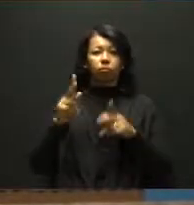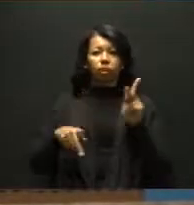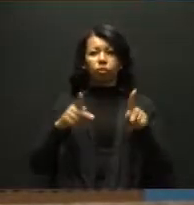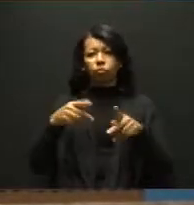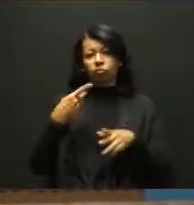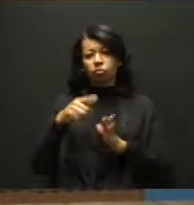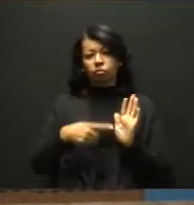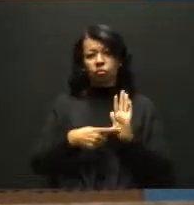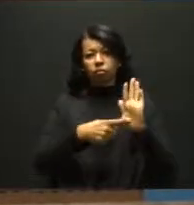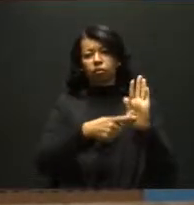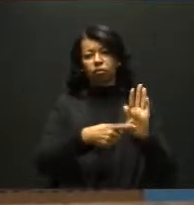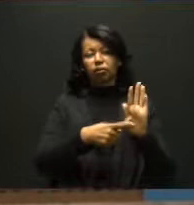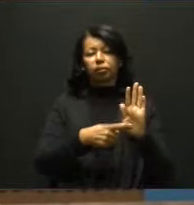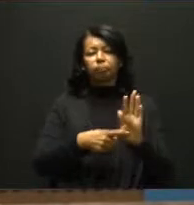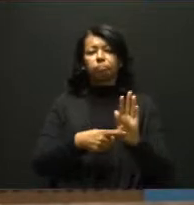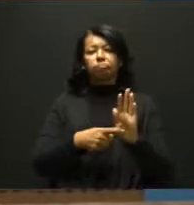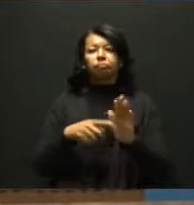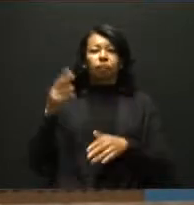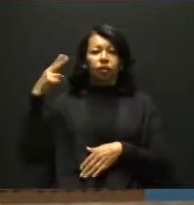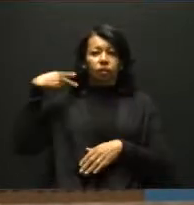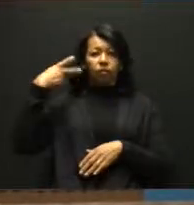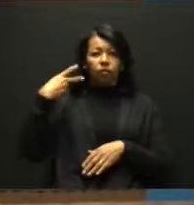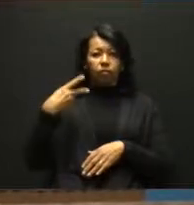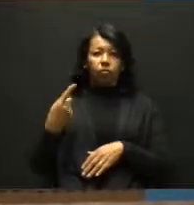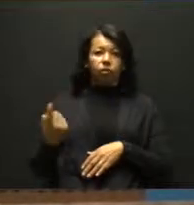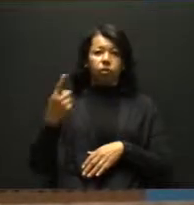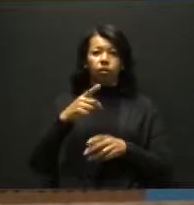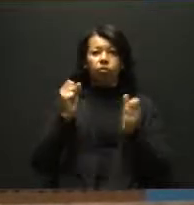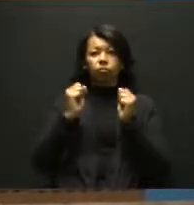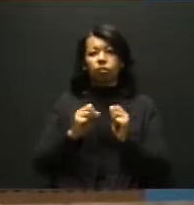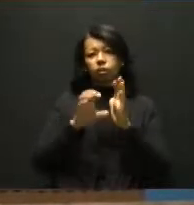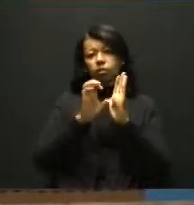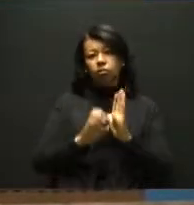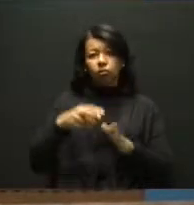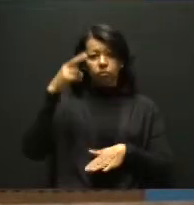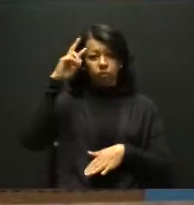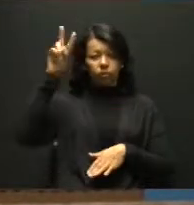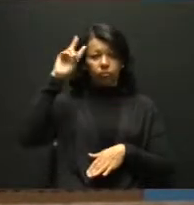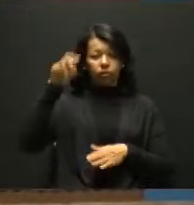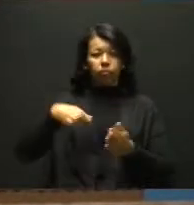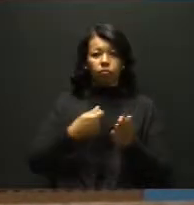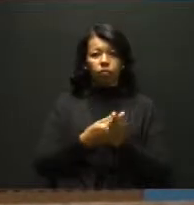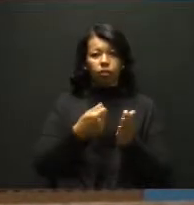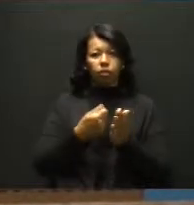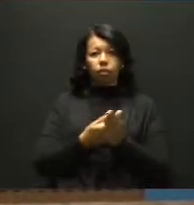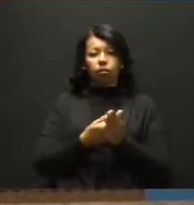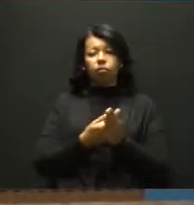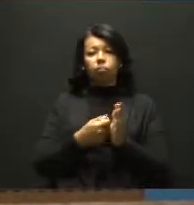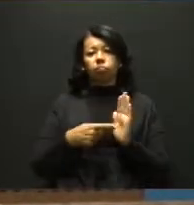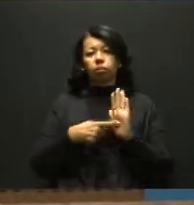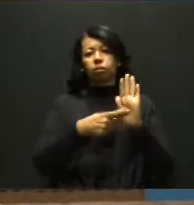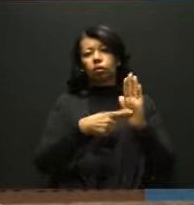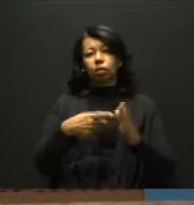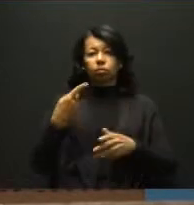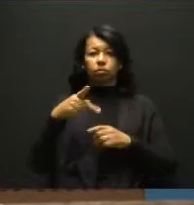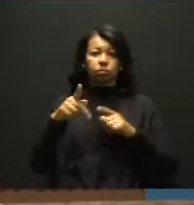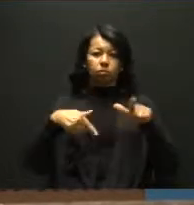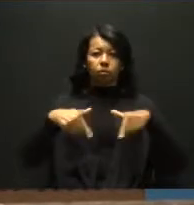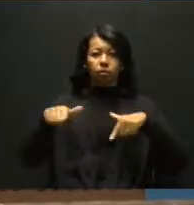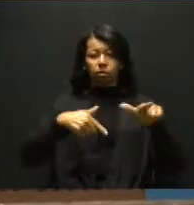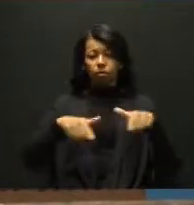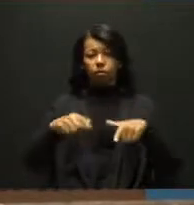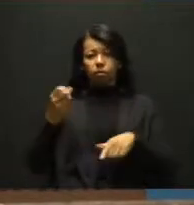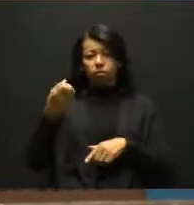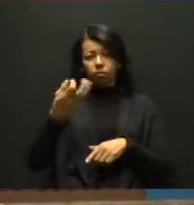representantes representantes no caso dos vereadores daqui o poder executivo importa lembrar é obrigado a prestar contas de suas ações ainda na